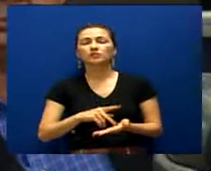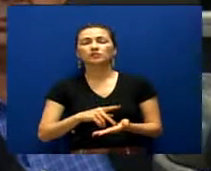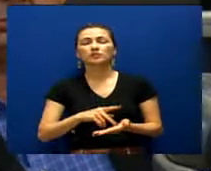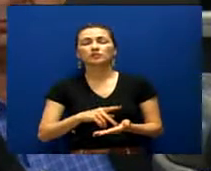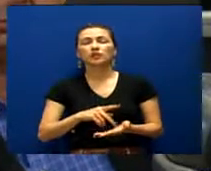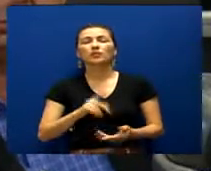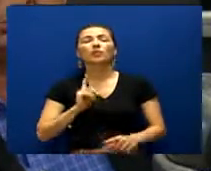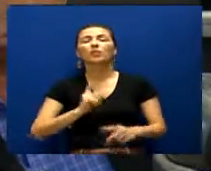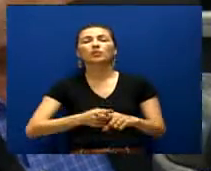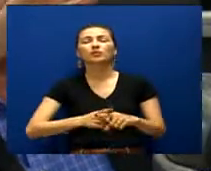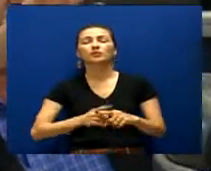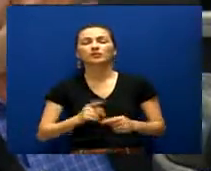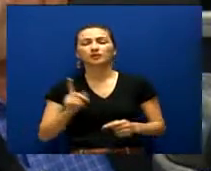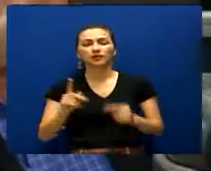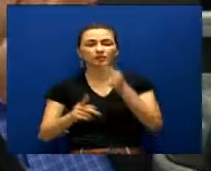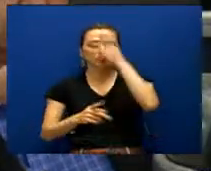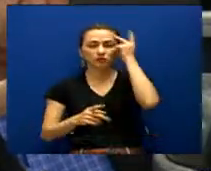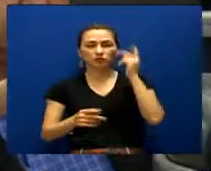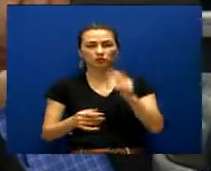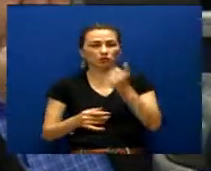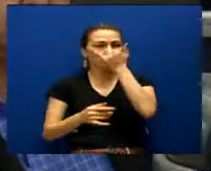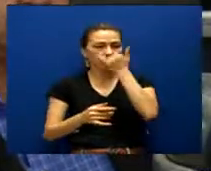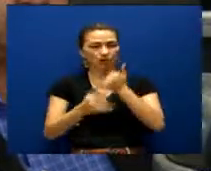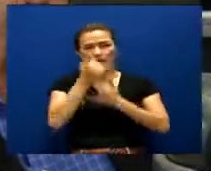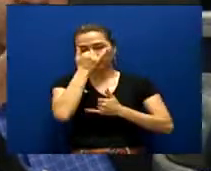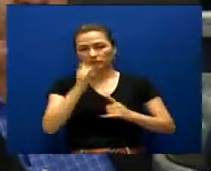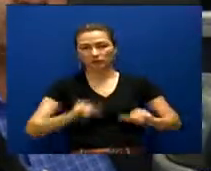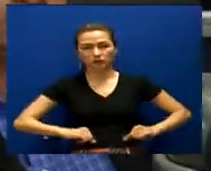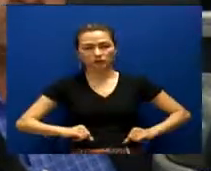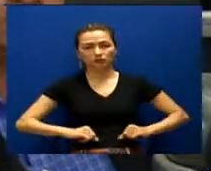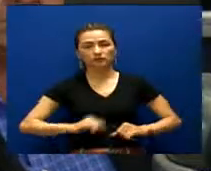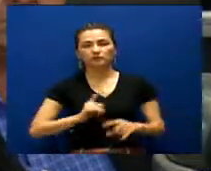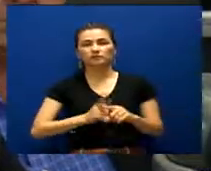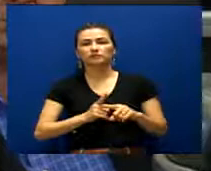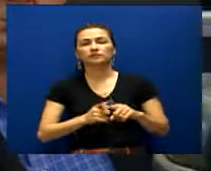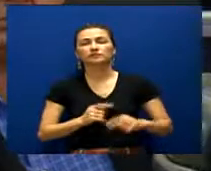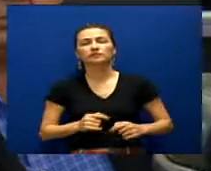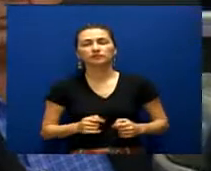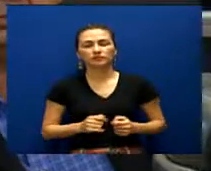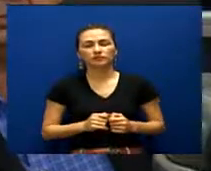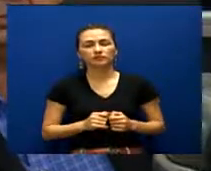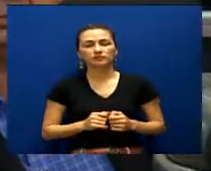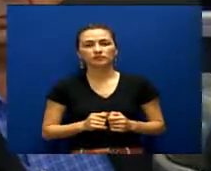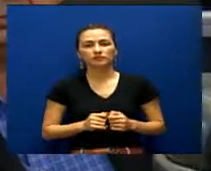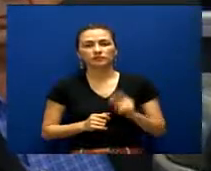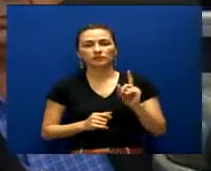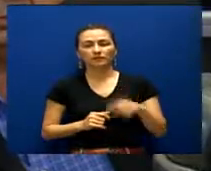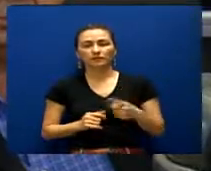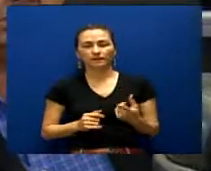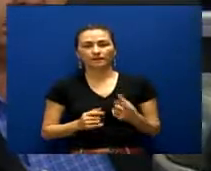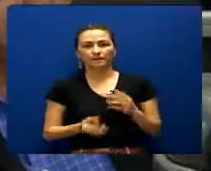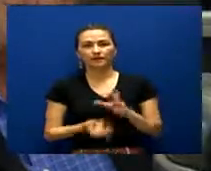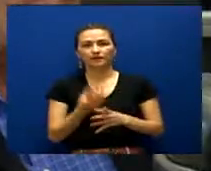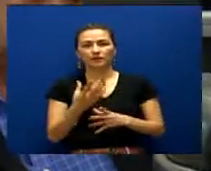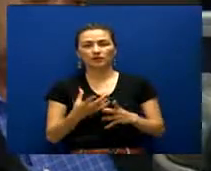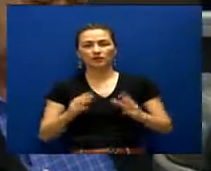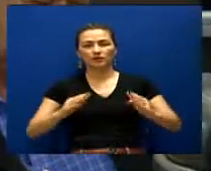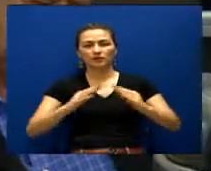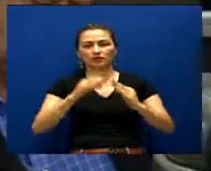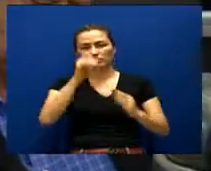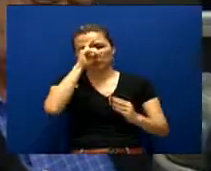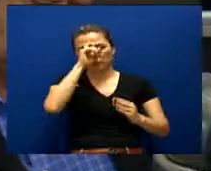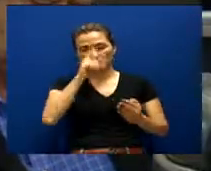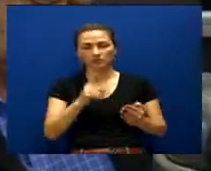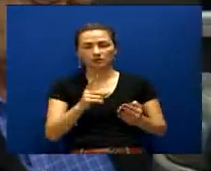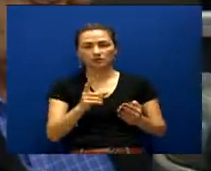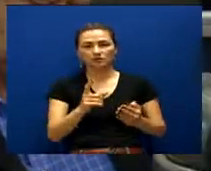está, que são as pessoas que, no caso, quando foi criado esse... plano de saúde, esse plano de saúde, com o nome